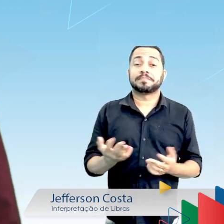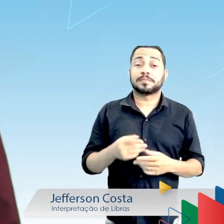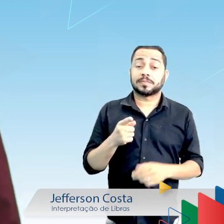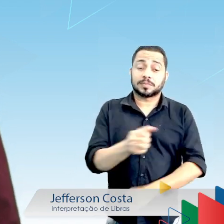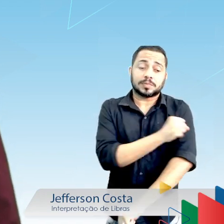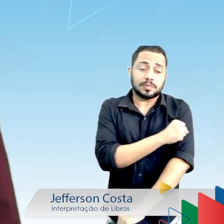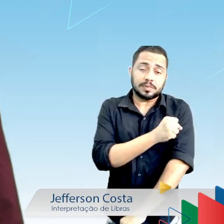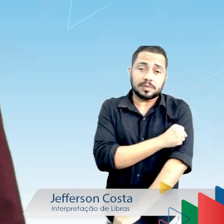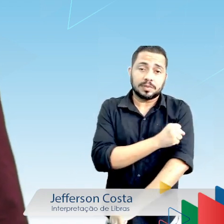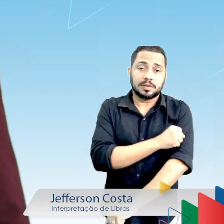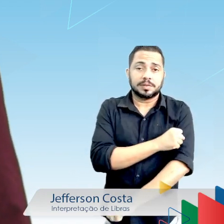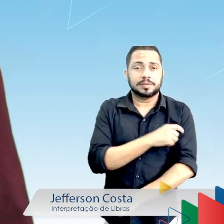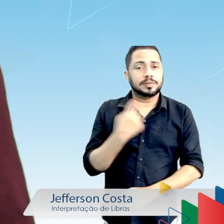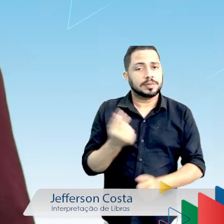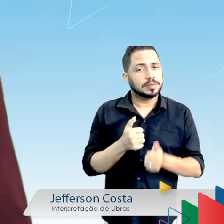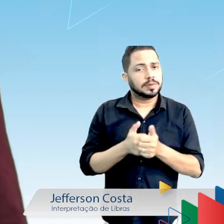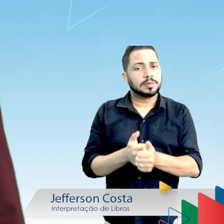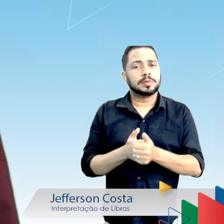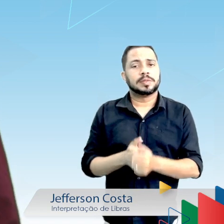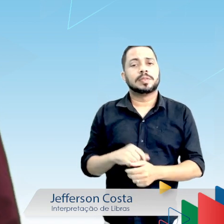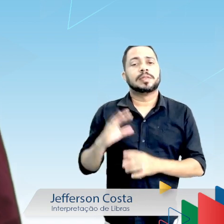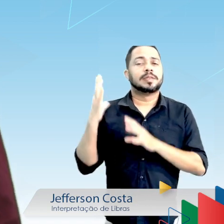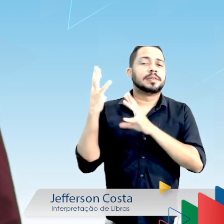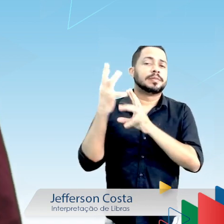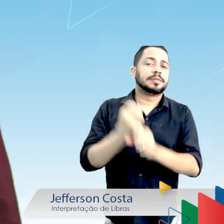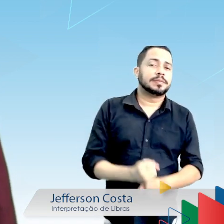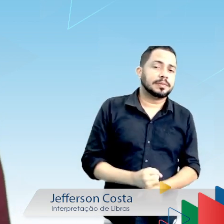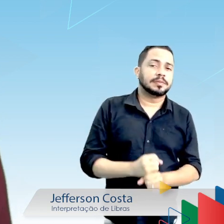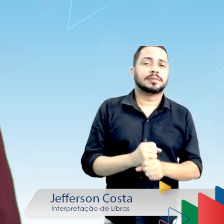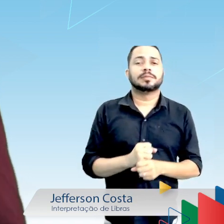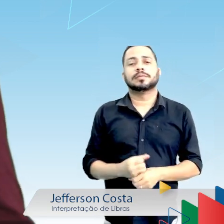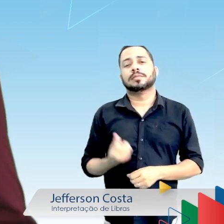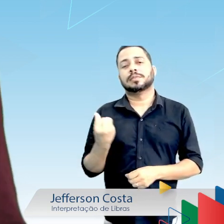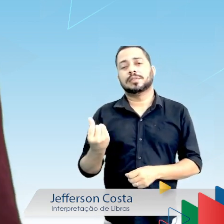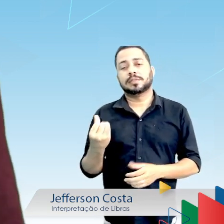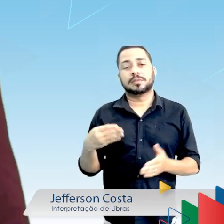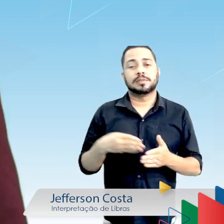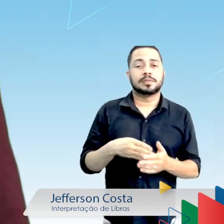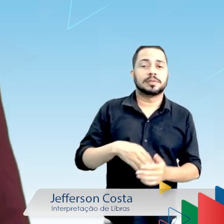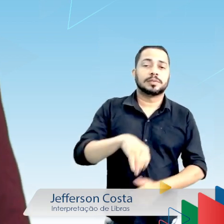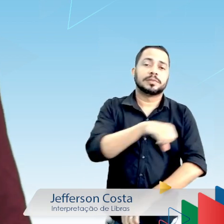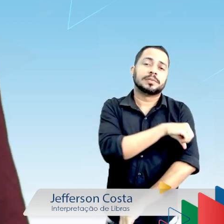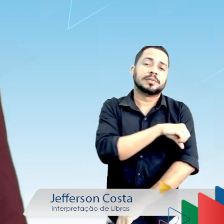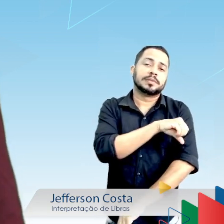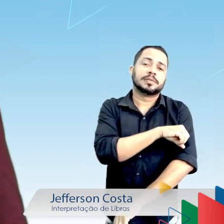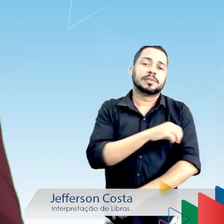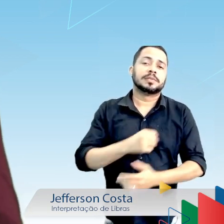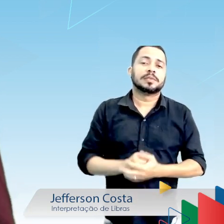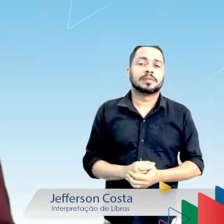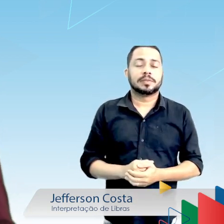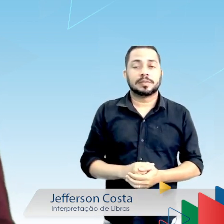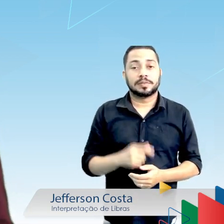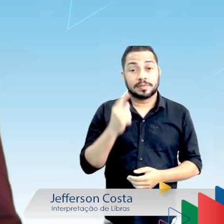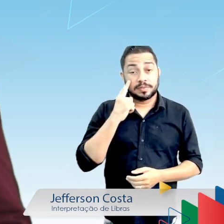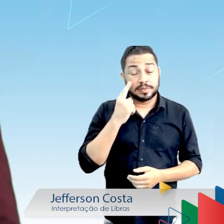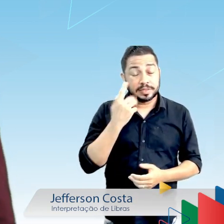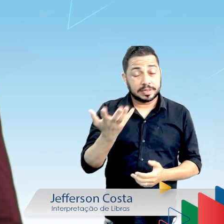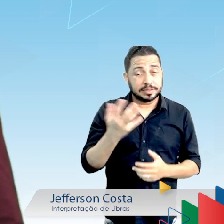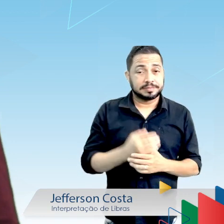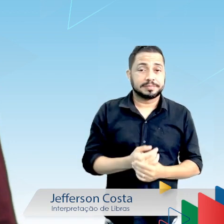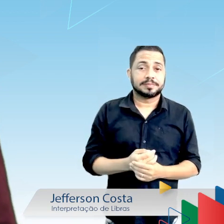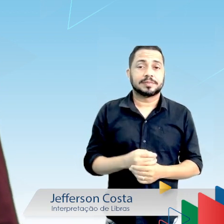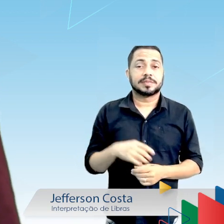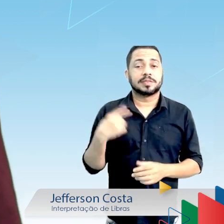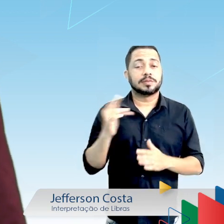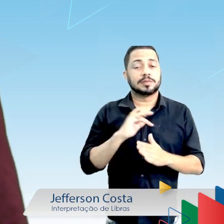nos acompanha nessas revisões das nossas videoaulas do 6º ao 9º ano com o 9º ano ao vivo. Se liga aí, tá? Nas nossas